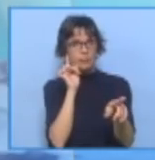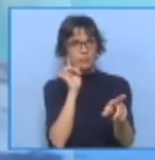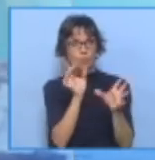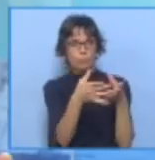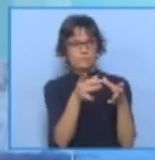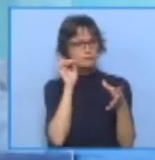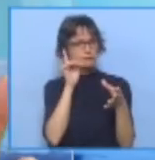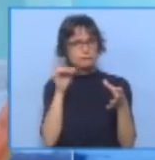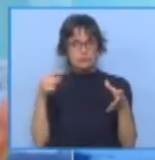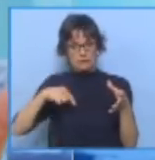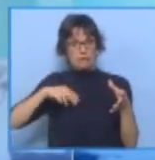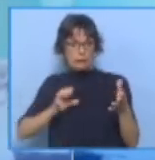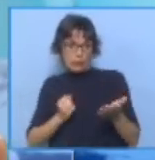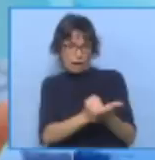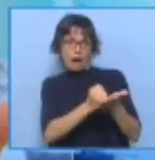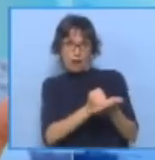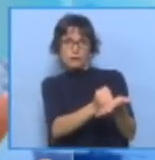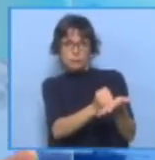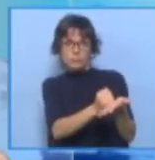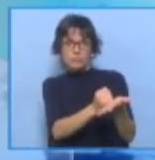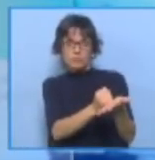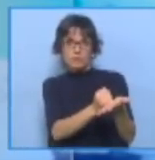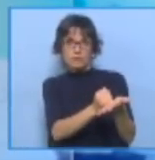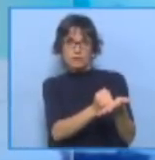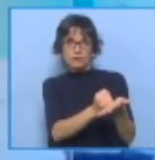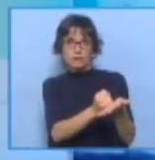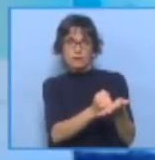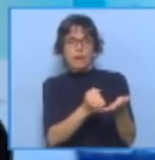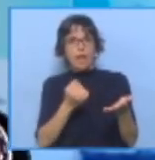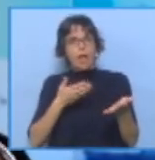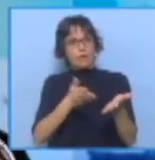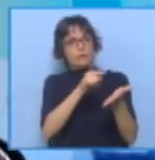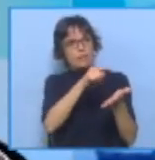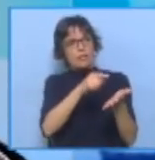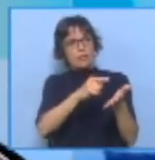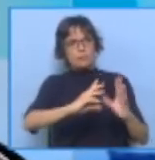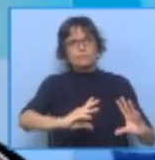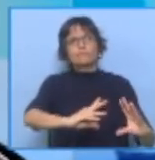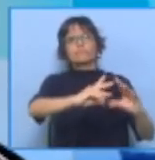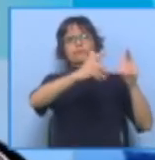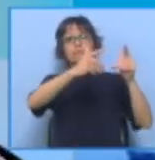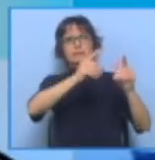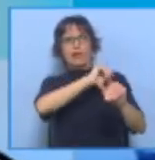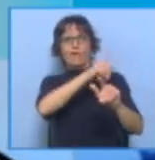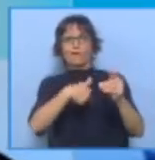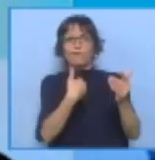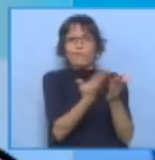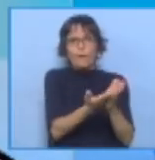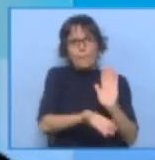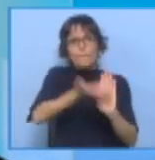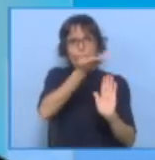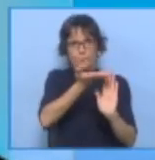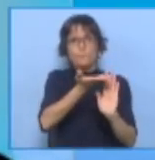aquilo é só arqueologia. Não dá, não serve. É preciso manter lá essas